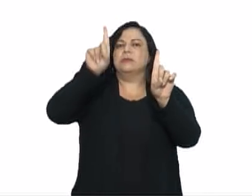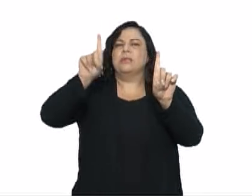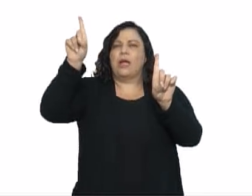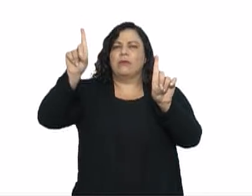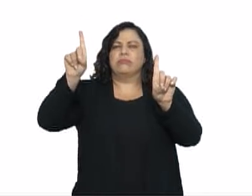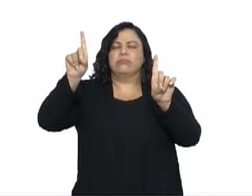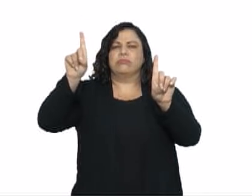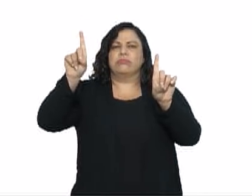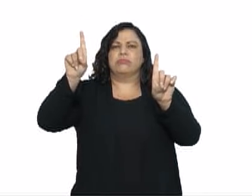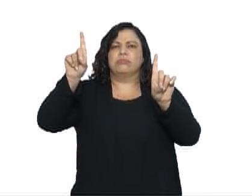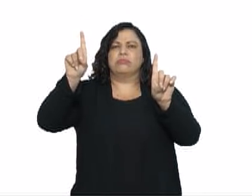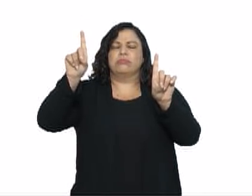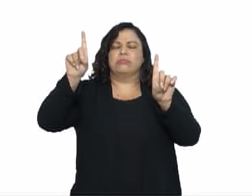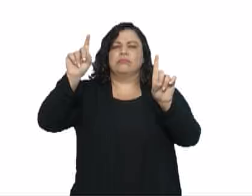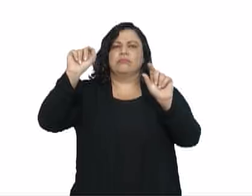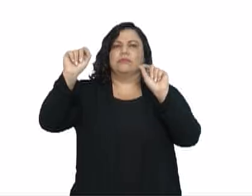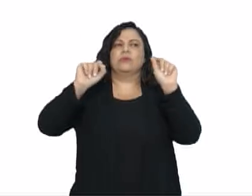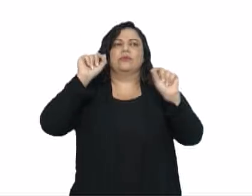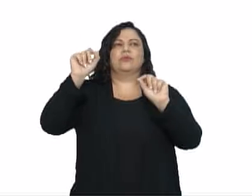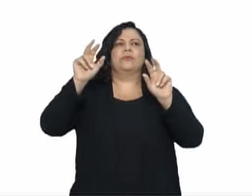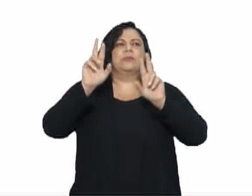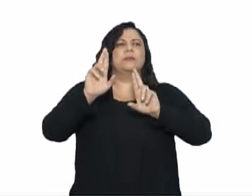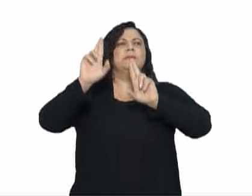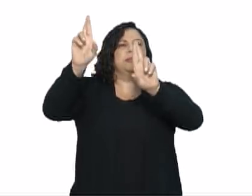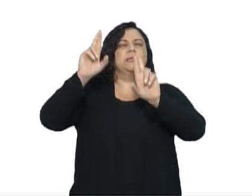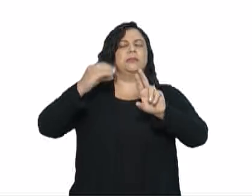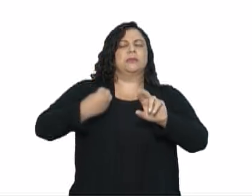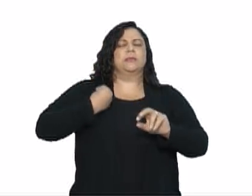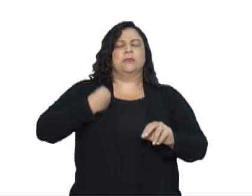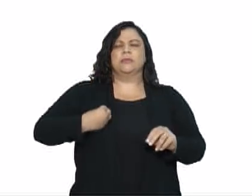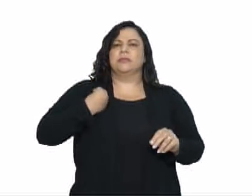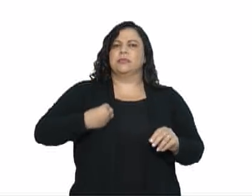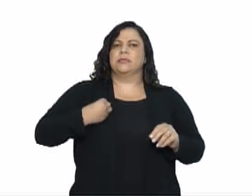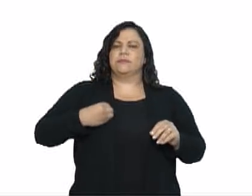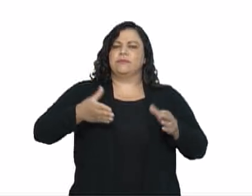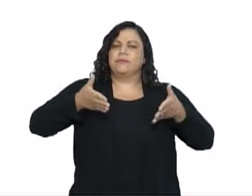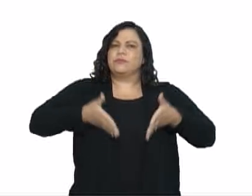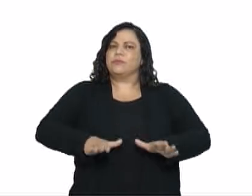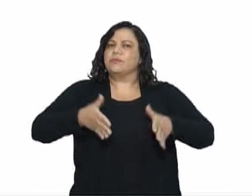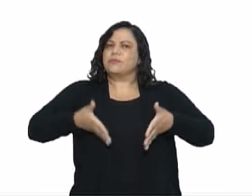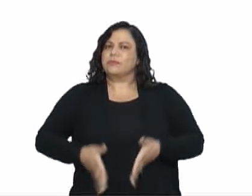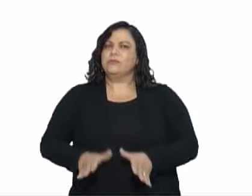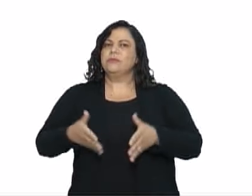nascer, no quinquênio 15-20, Hong Kong,